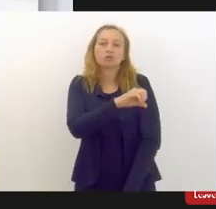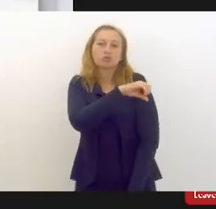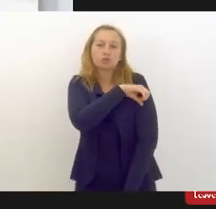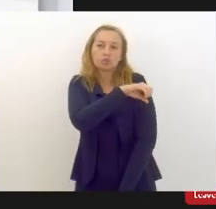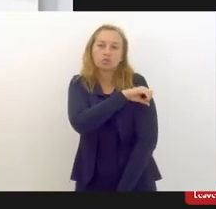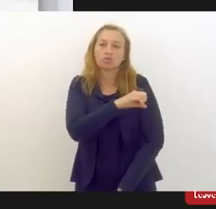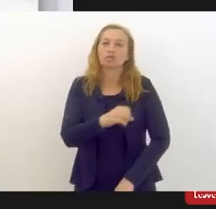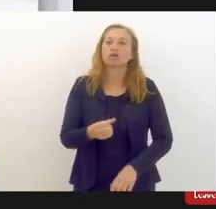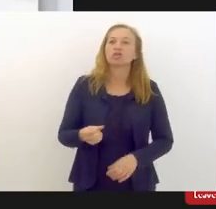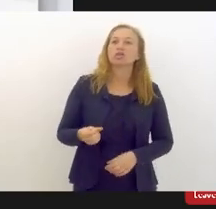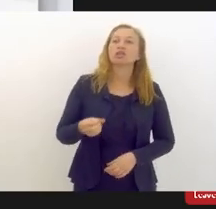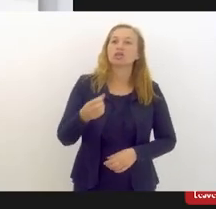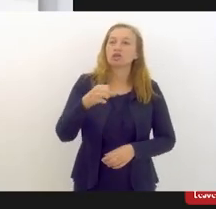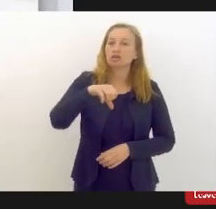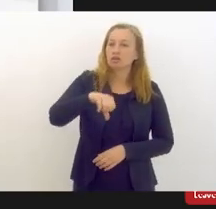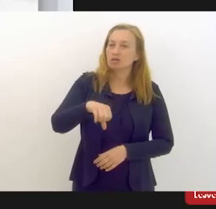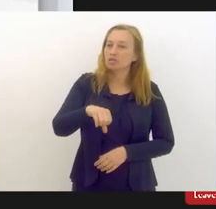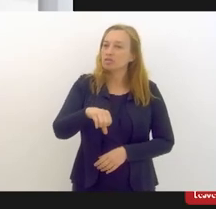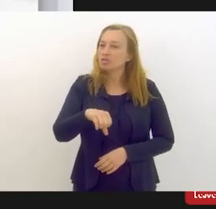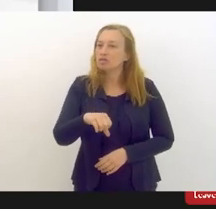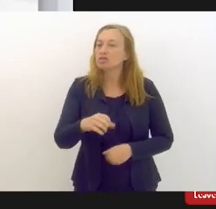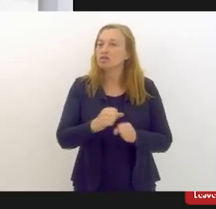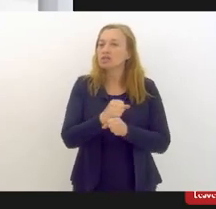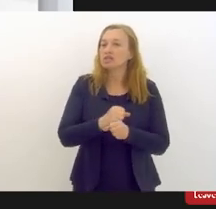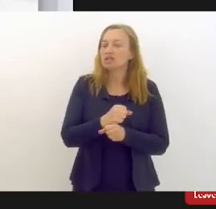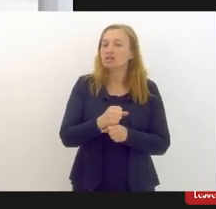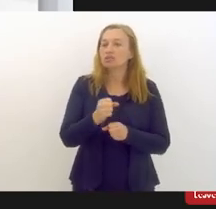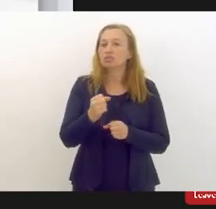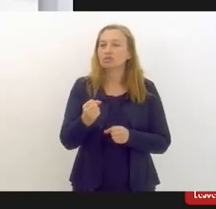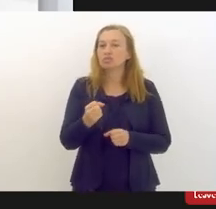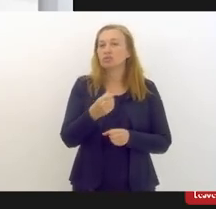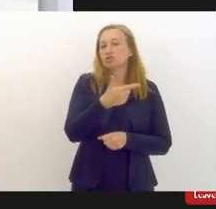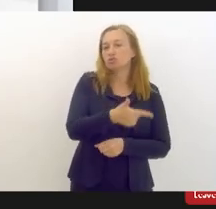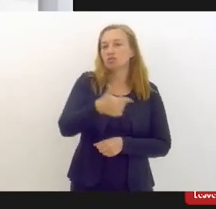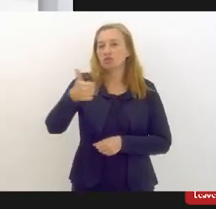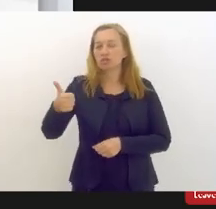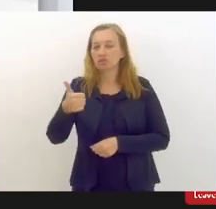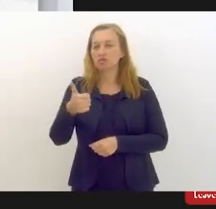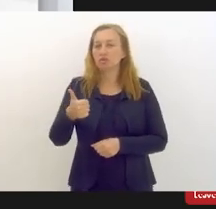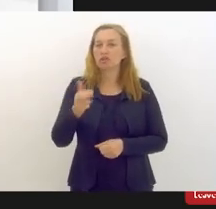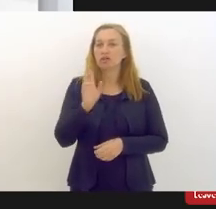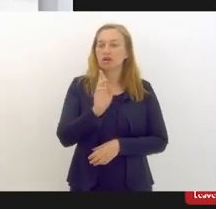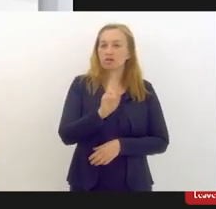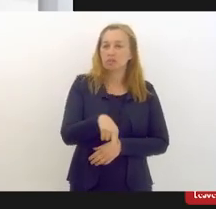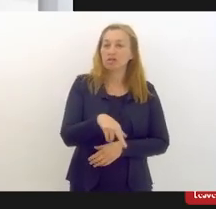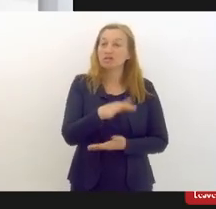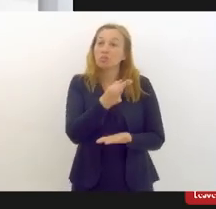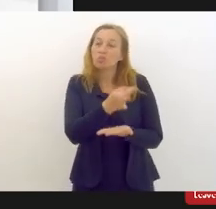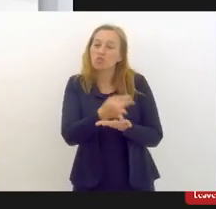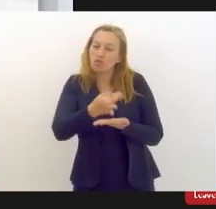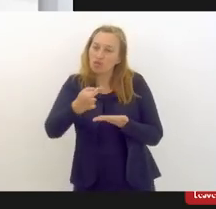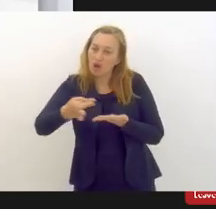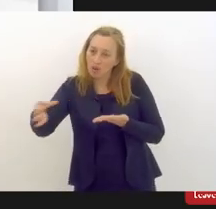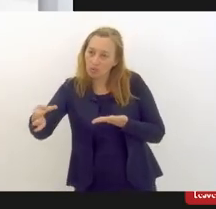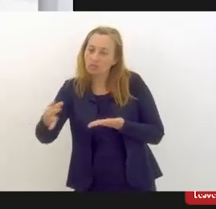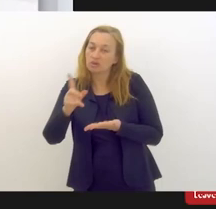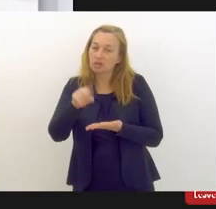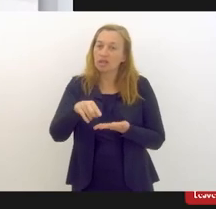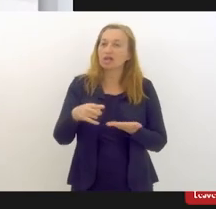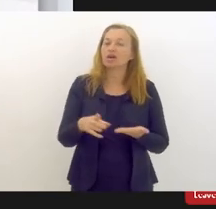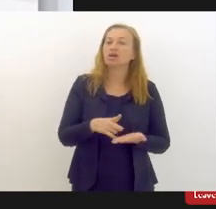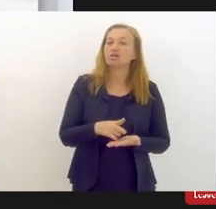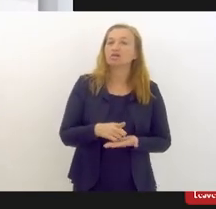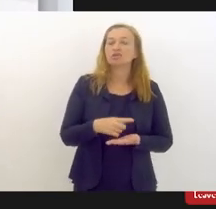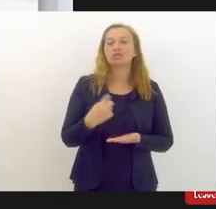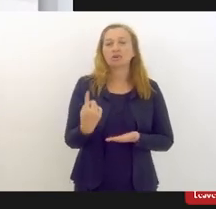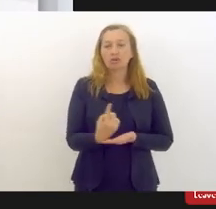e a reprovação nesse ano de 2021 foi essencialmente reprovação por falta, né? Porque Nós estávamos